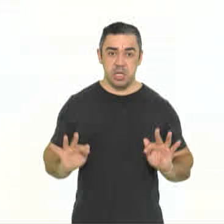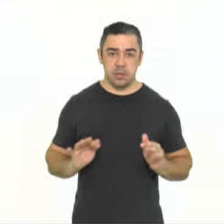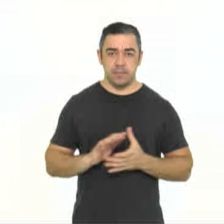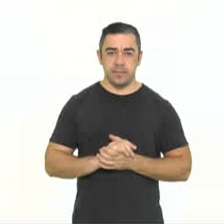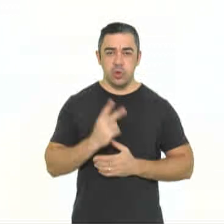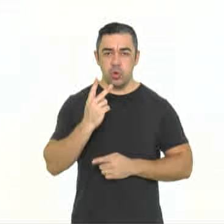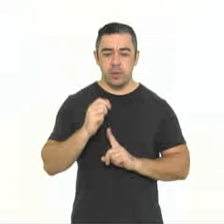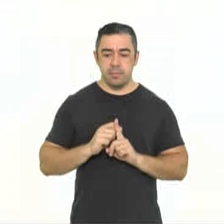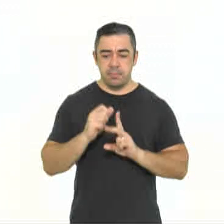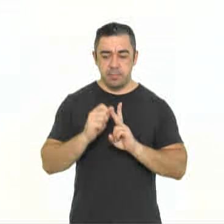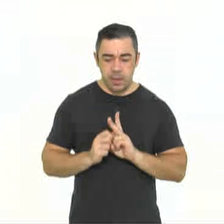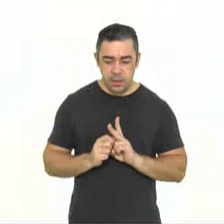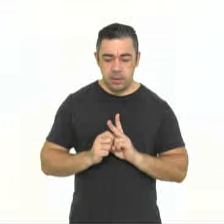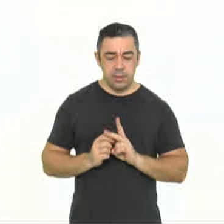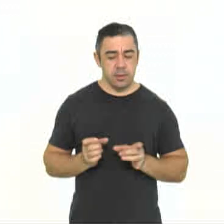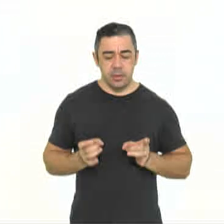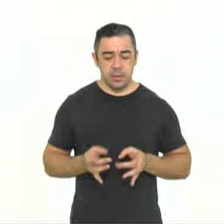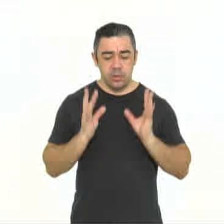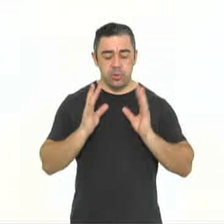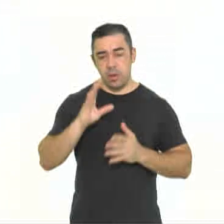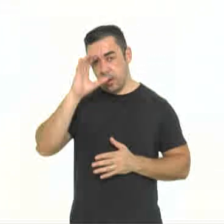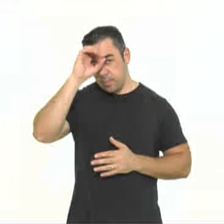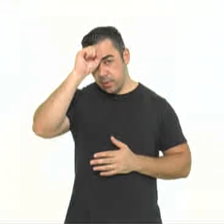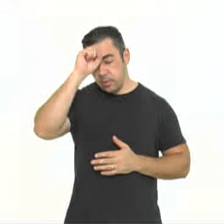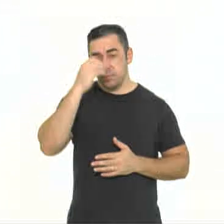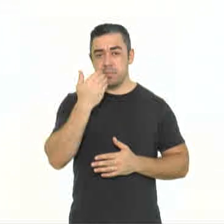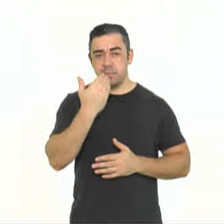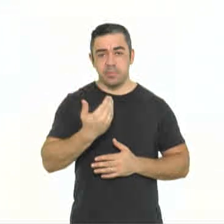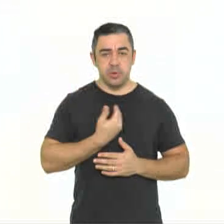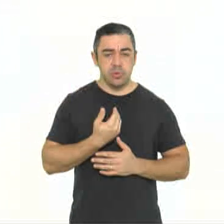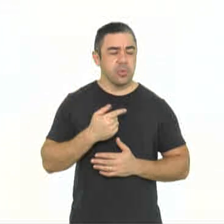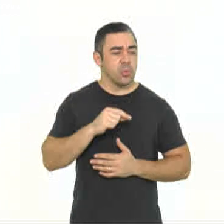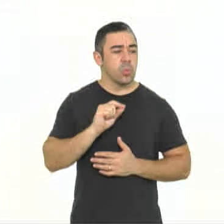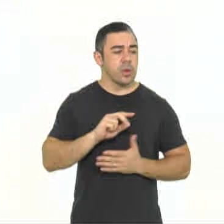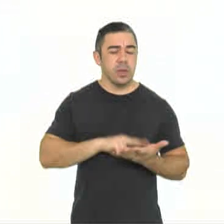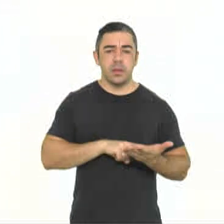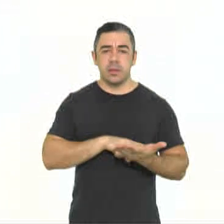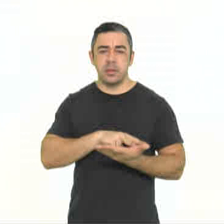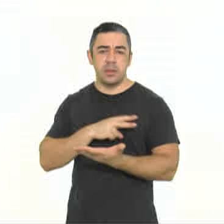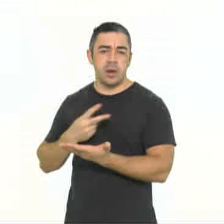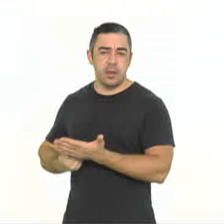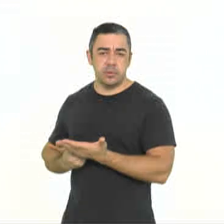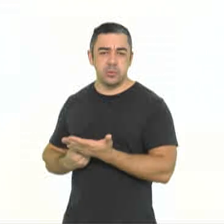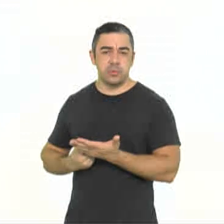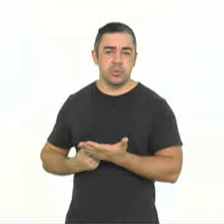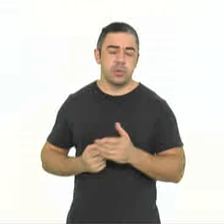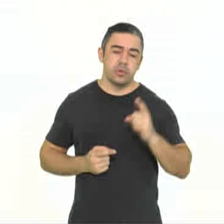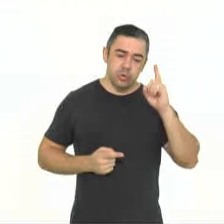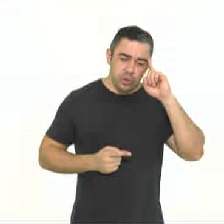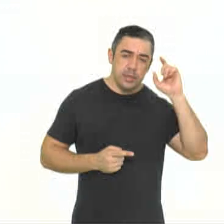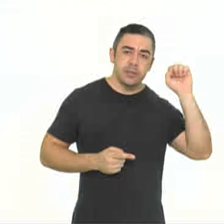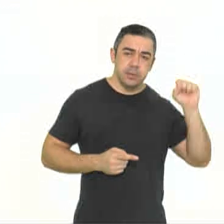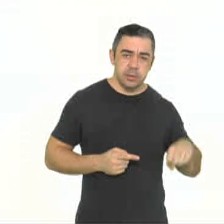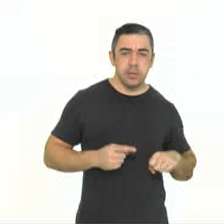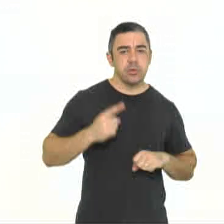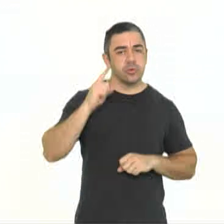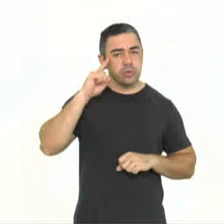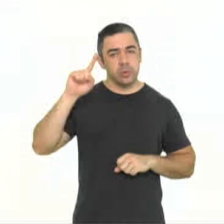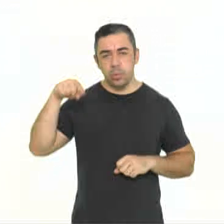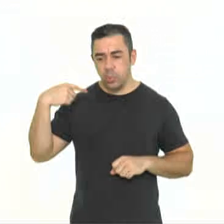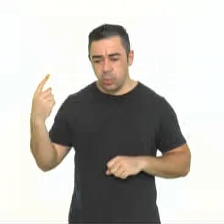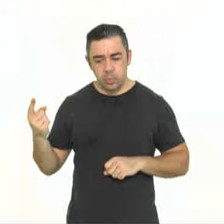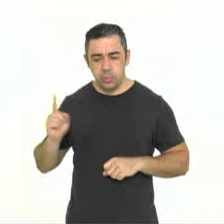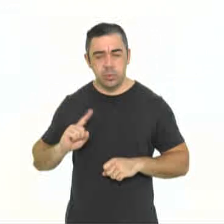2 meses, desistira da aprendizagem e pedira-me que lhe traduzisse, um dia sim, outro não, um trecho do